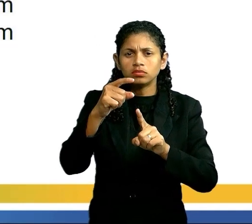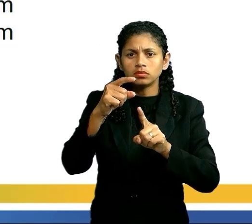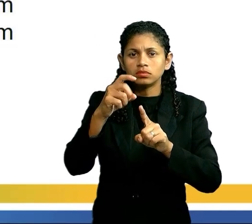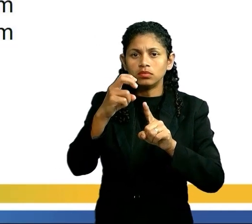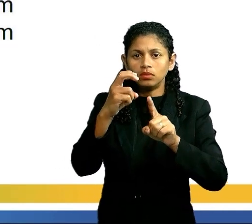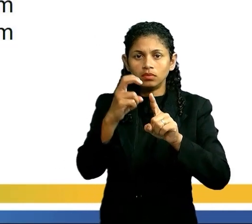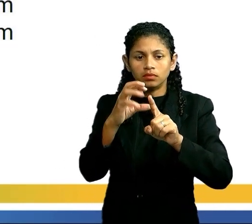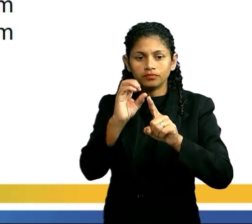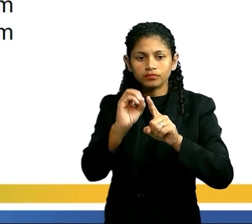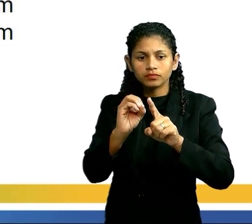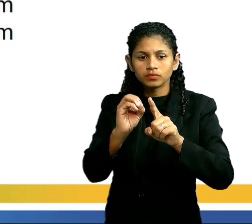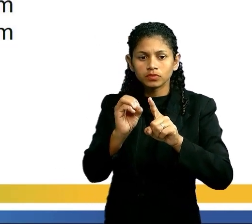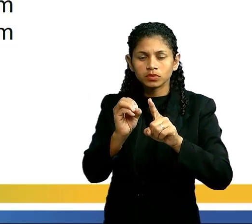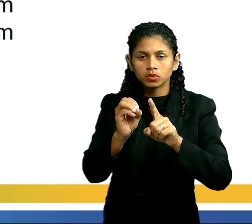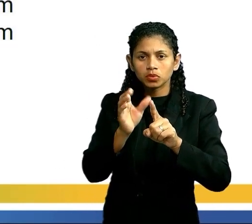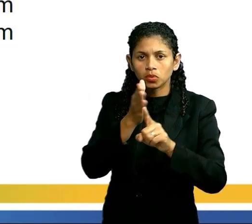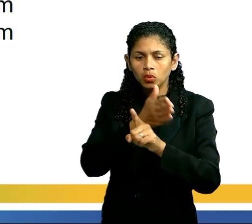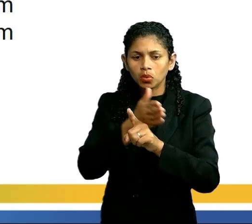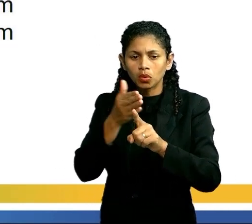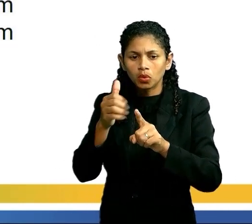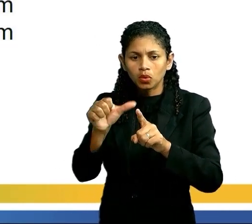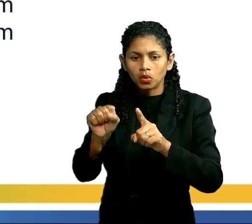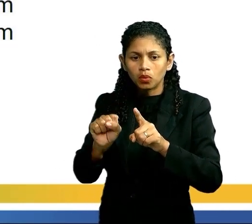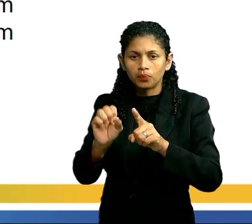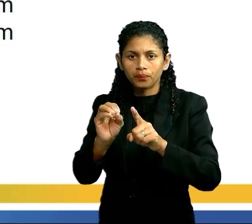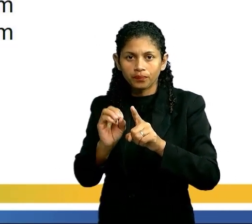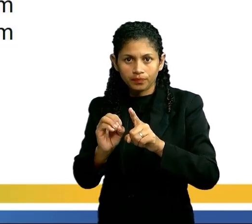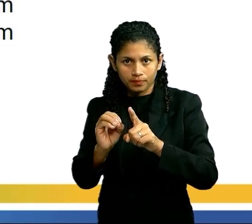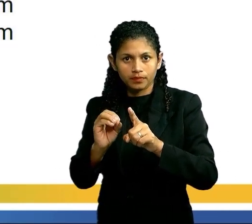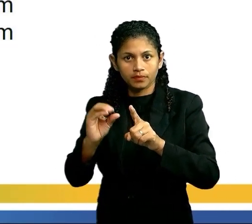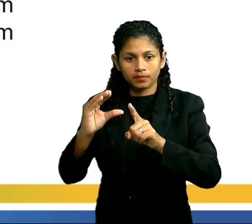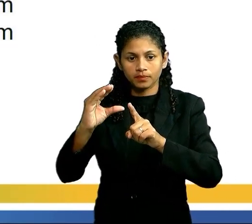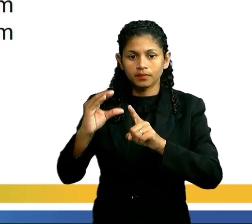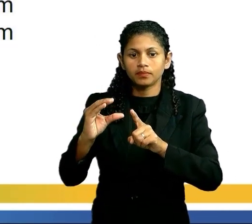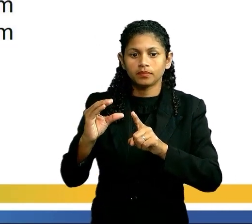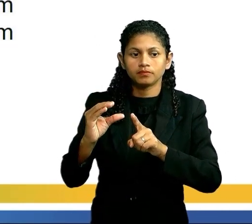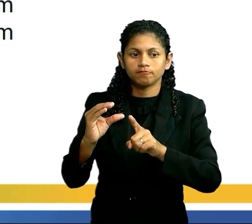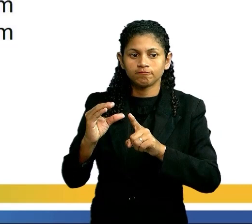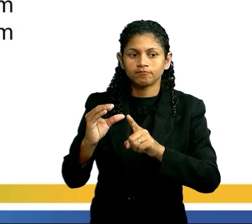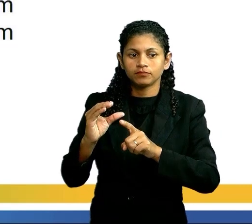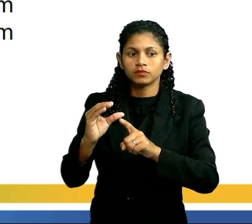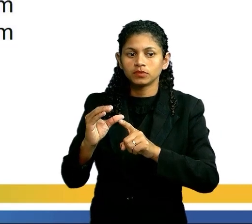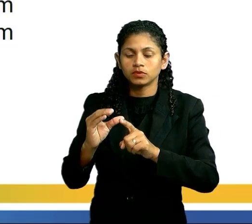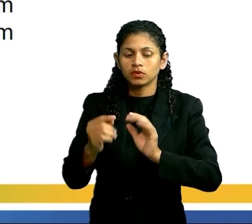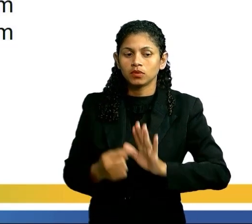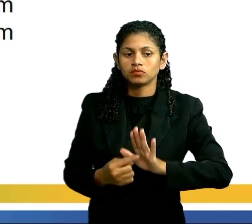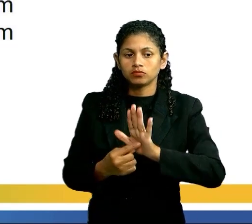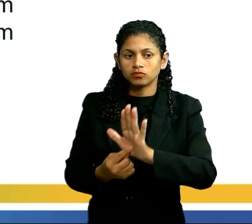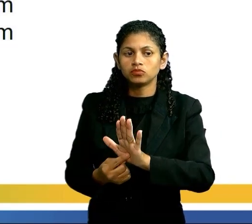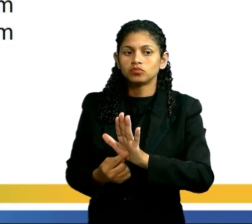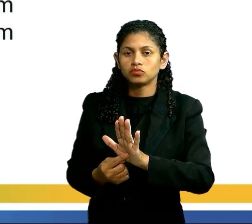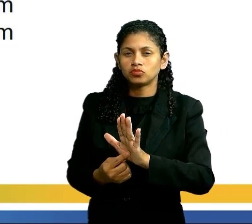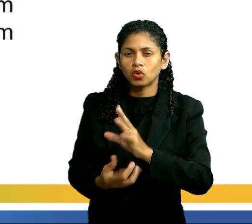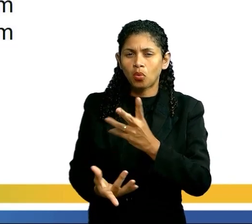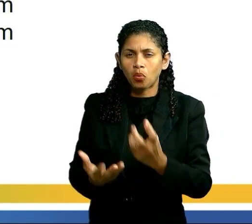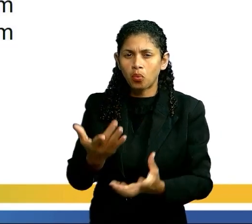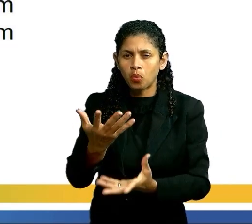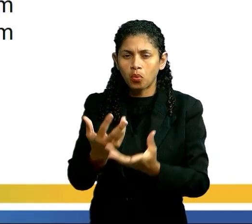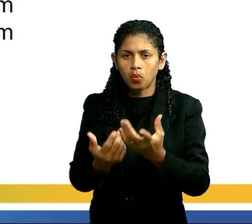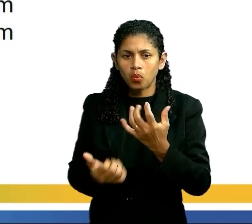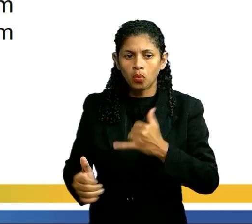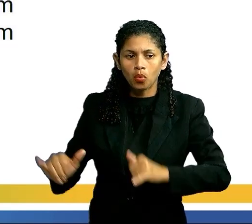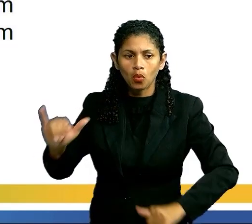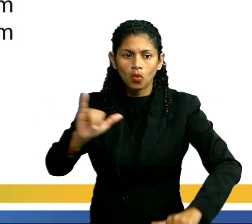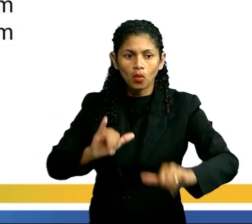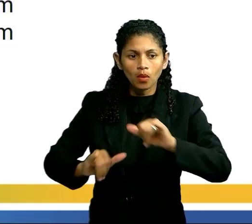Celsius ocorrem reações catalíticas e se formam cicloalcanos, ou seja, compostos